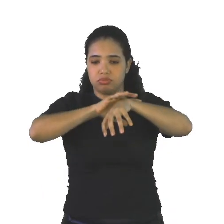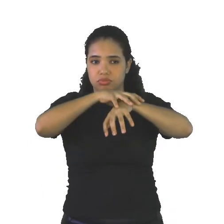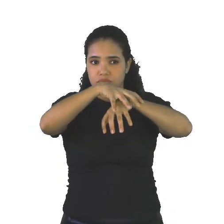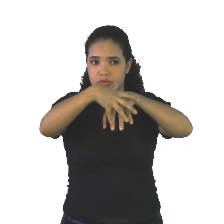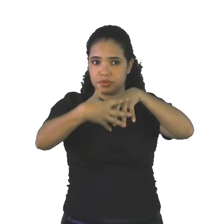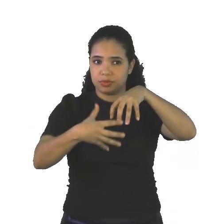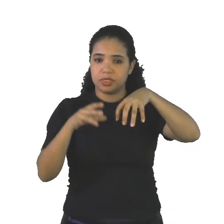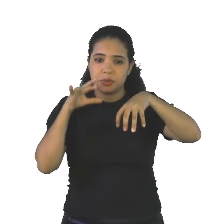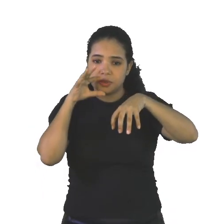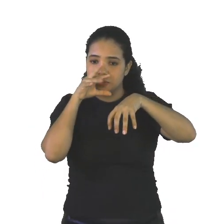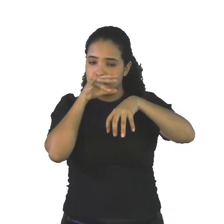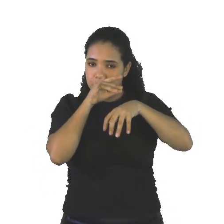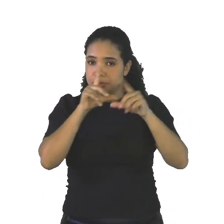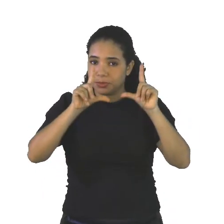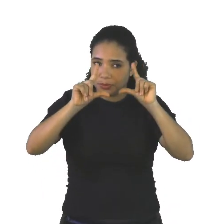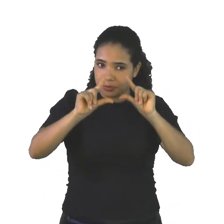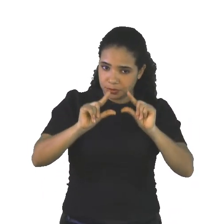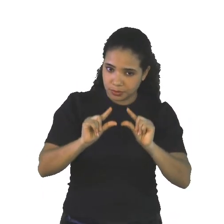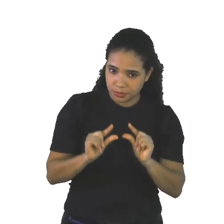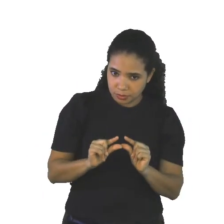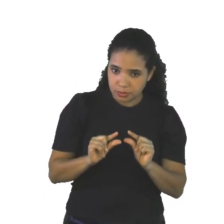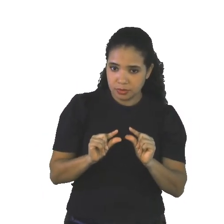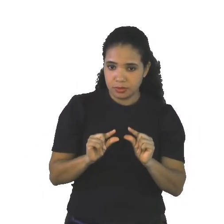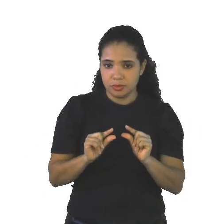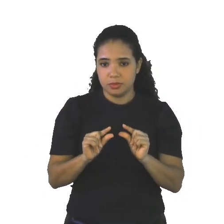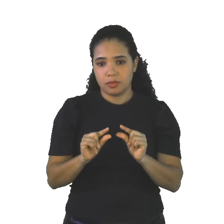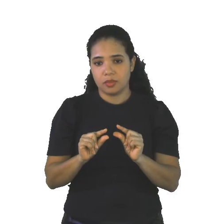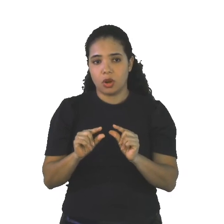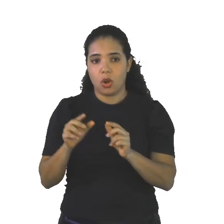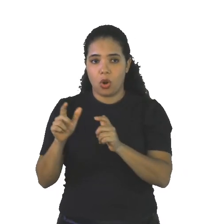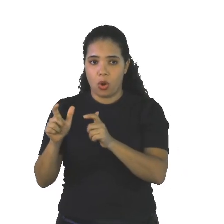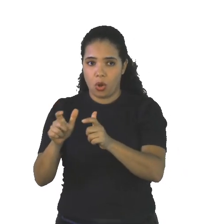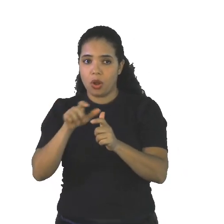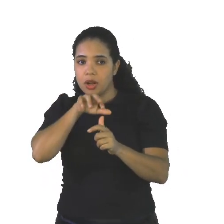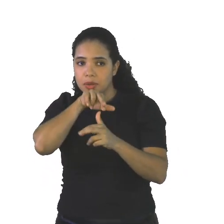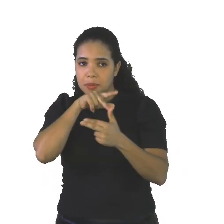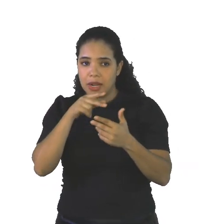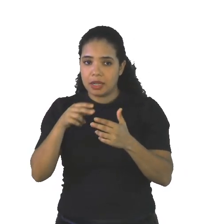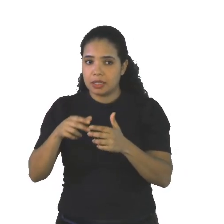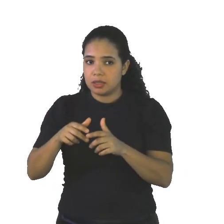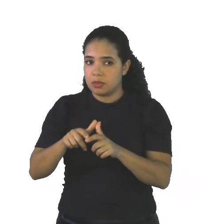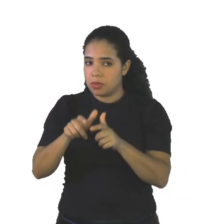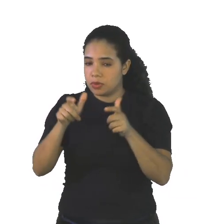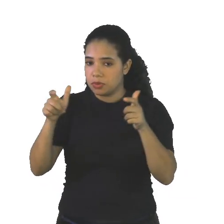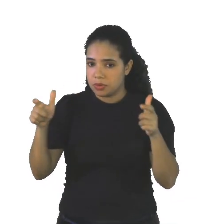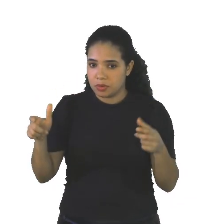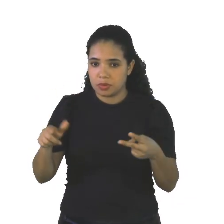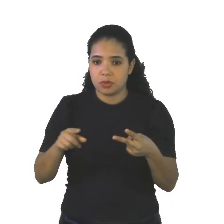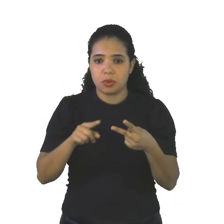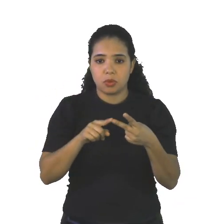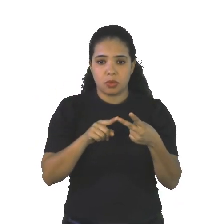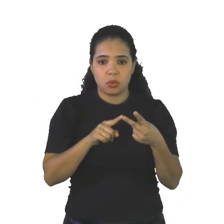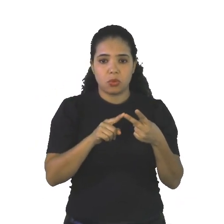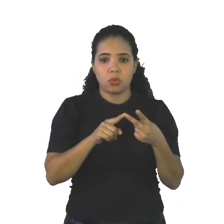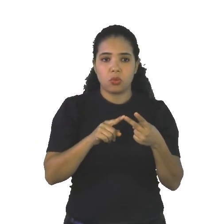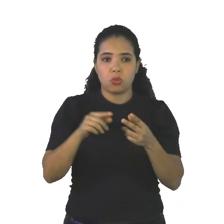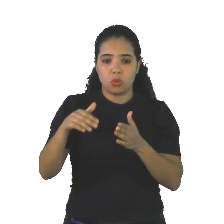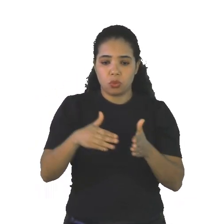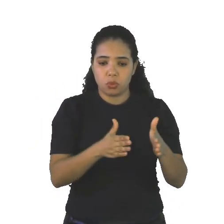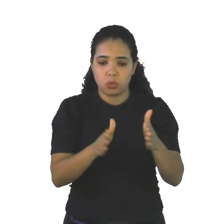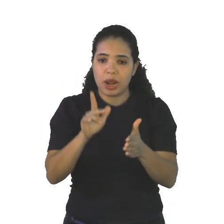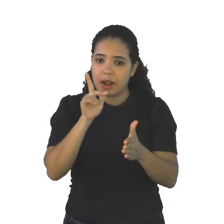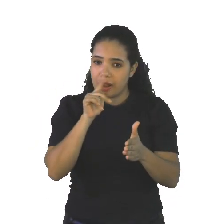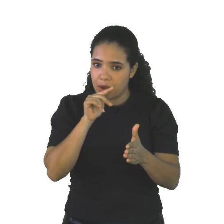melhor, questão do habitat natural de alguns animais. 2. Cuide bem do curso das águas. 3.